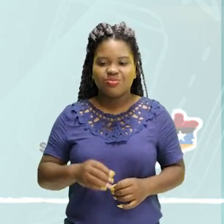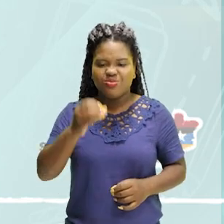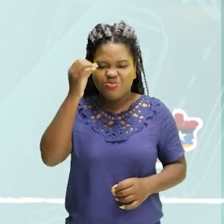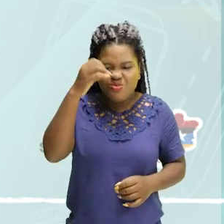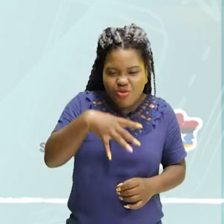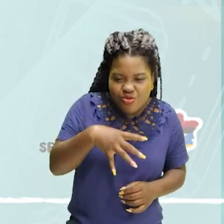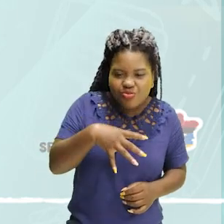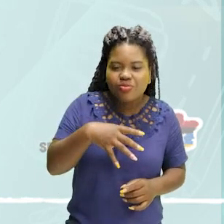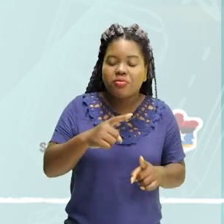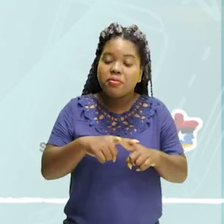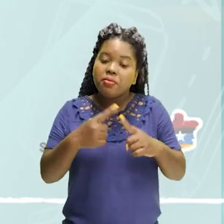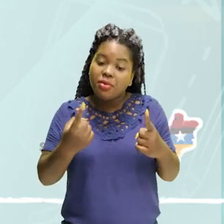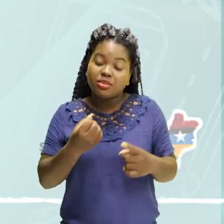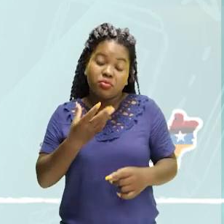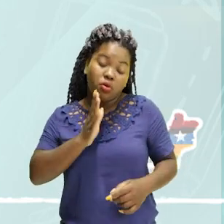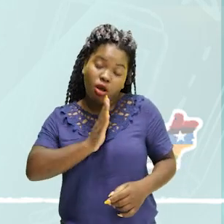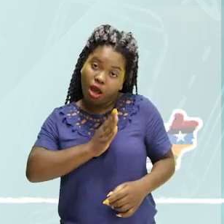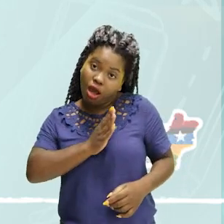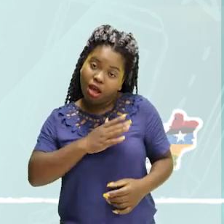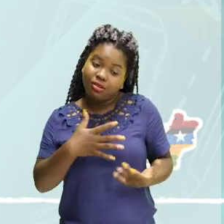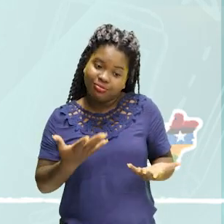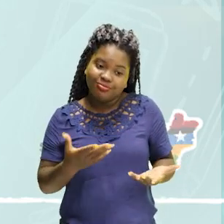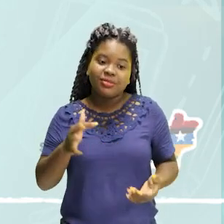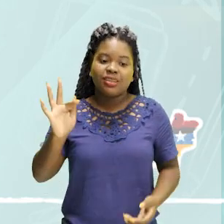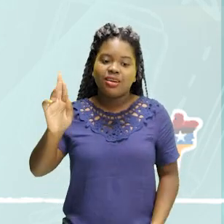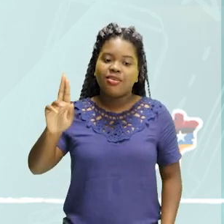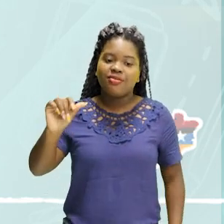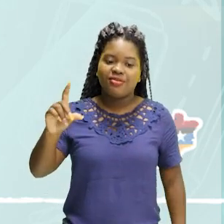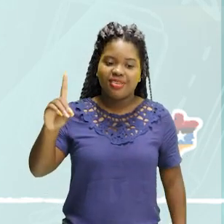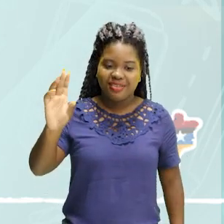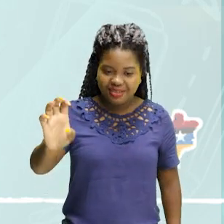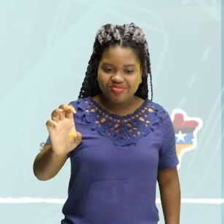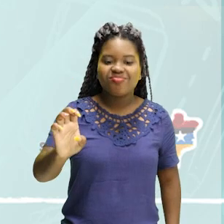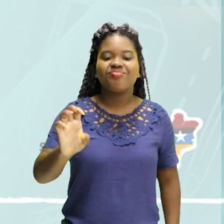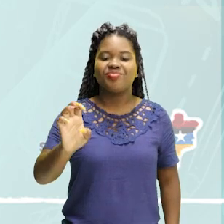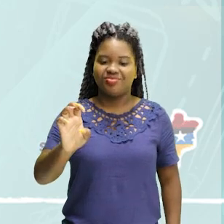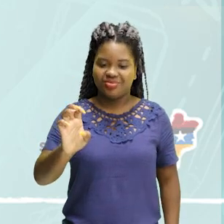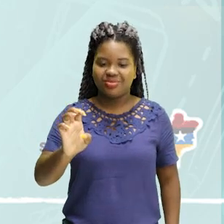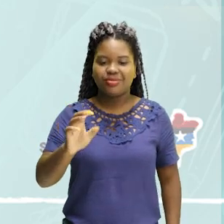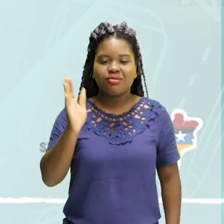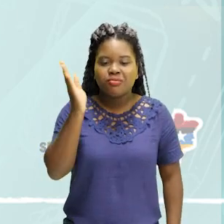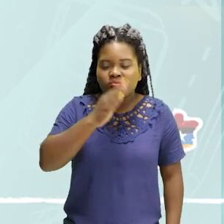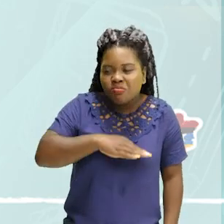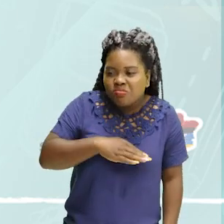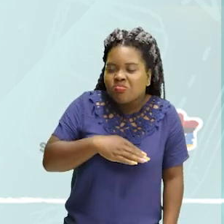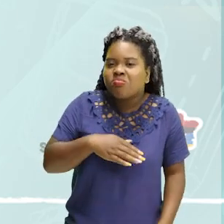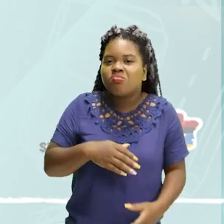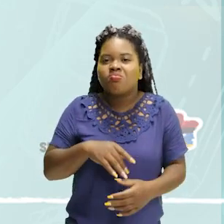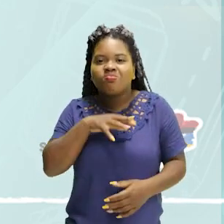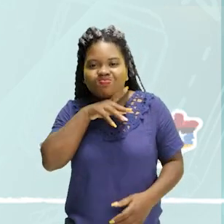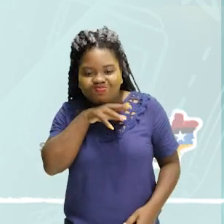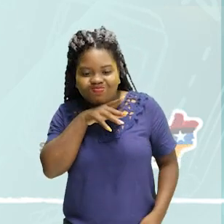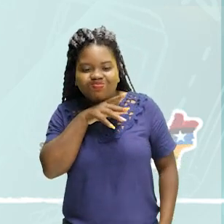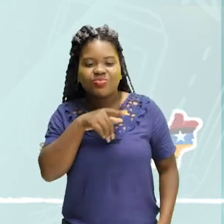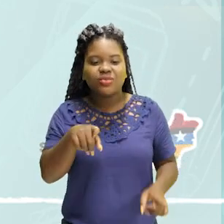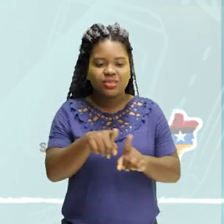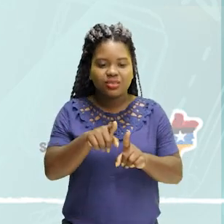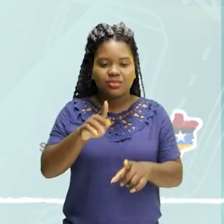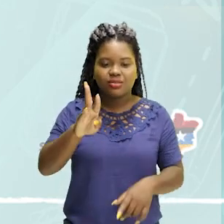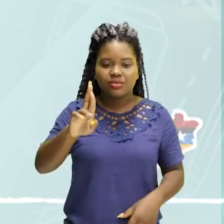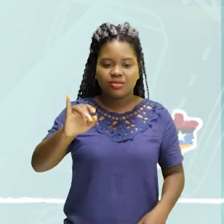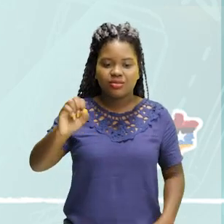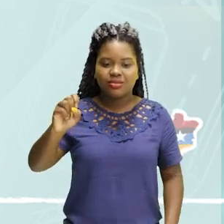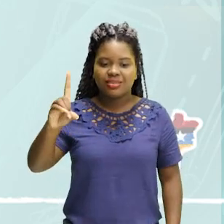coração e temente a Deus. Frade vai representar os maus sacerdotes.